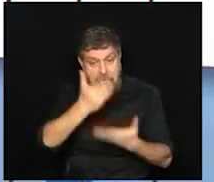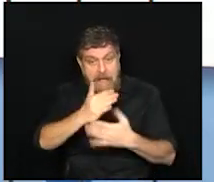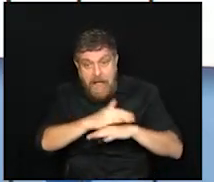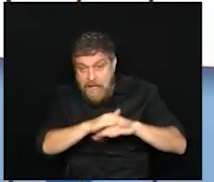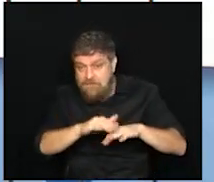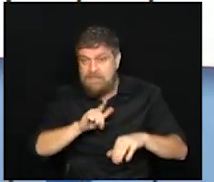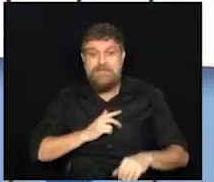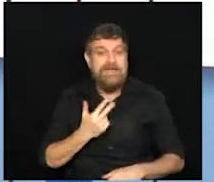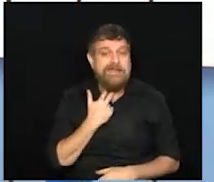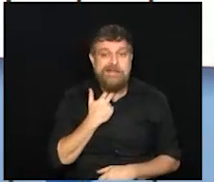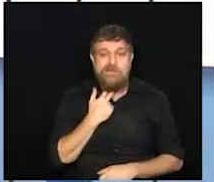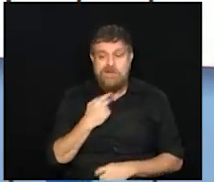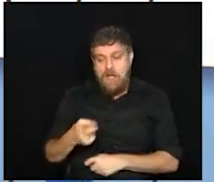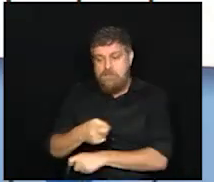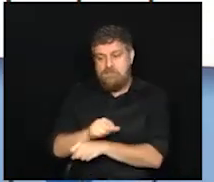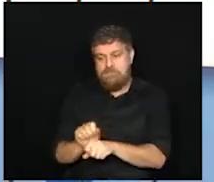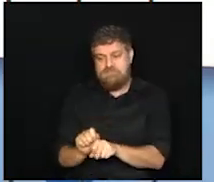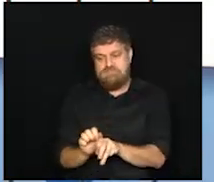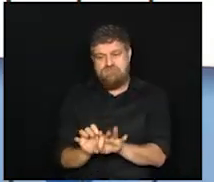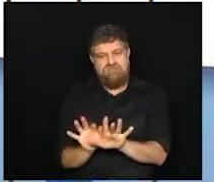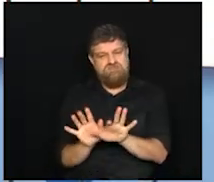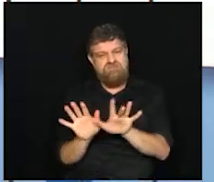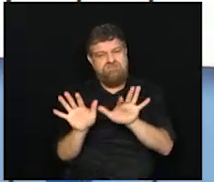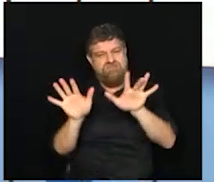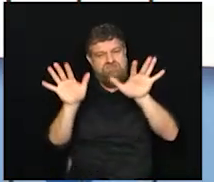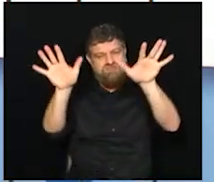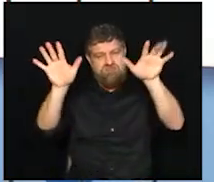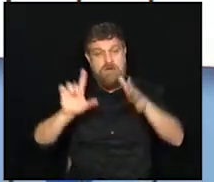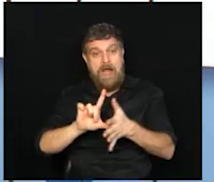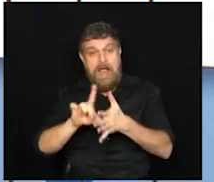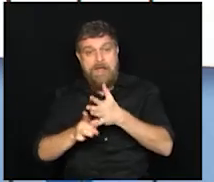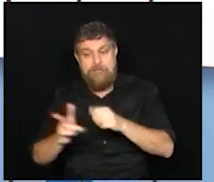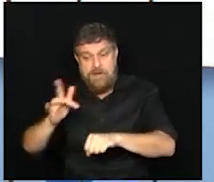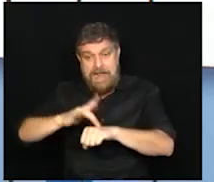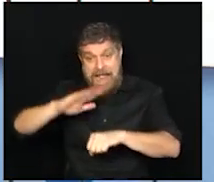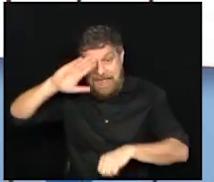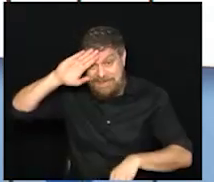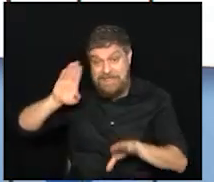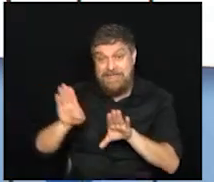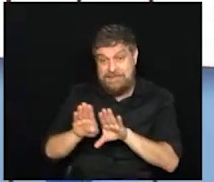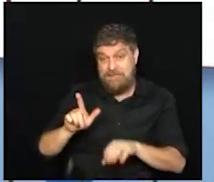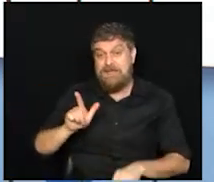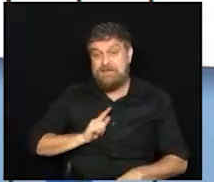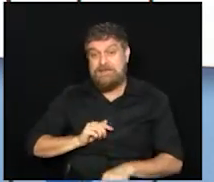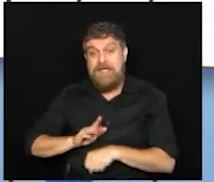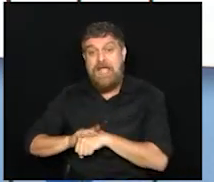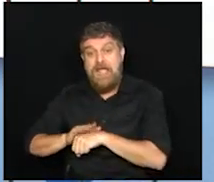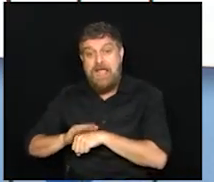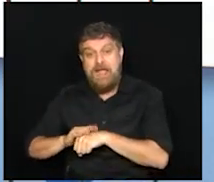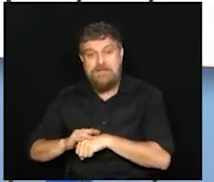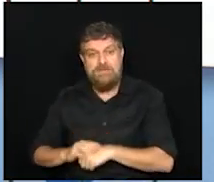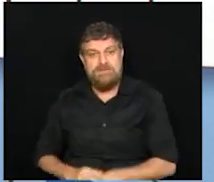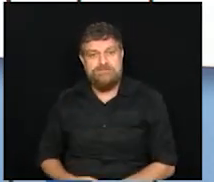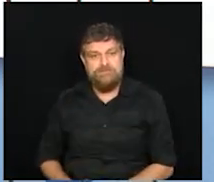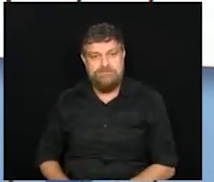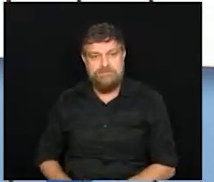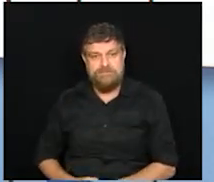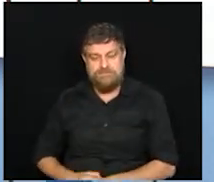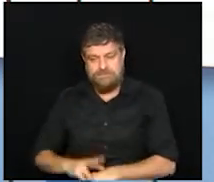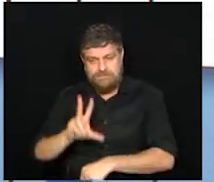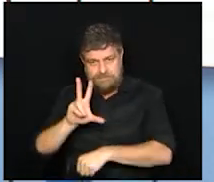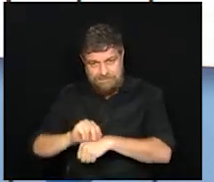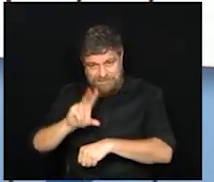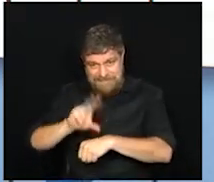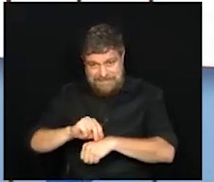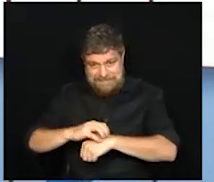a proliferação do Aedes aegypti, que além de transmitir a dengue, também transmite aí chikungunya,